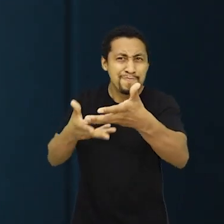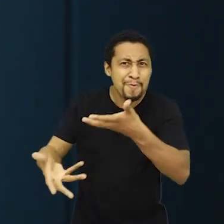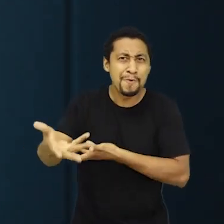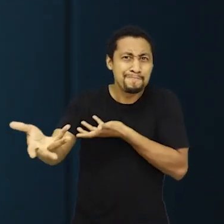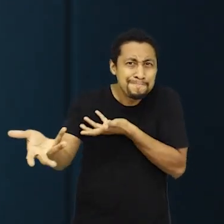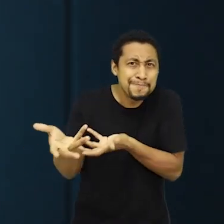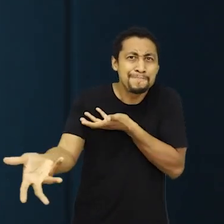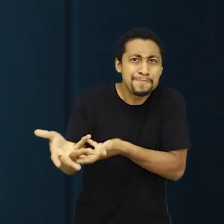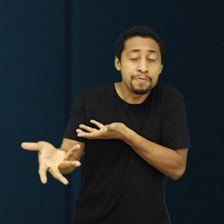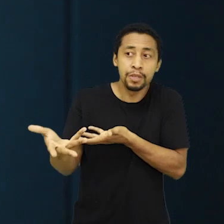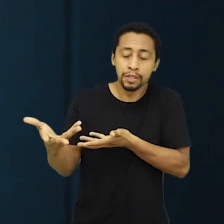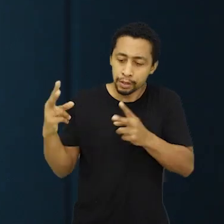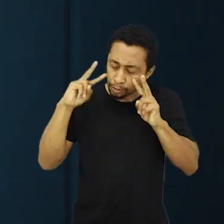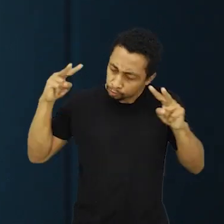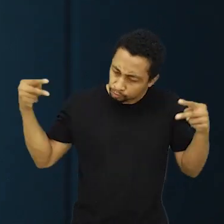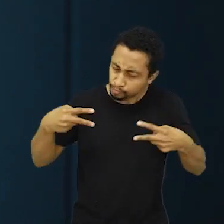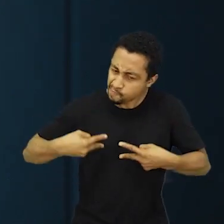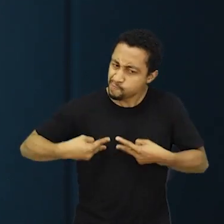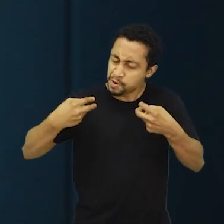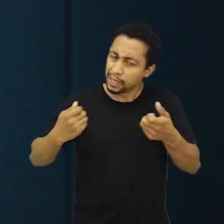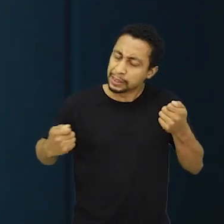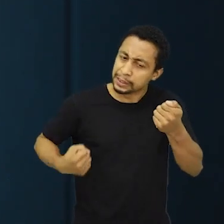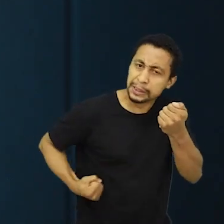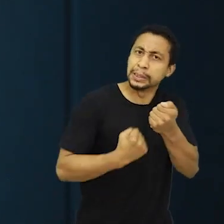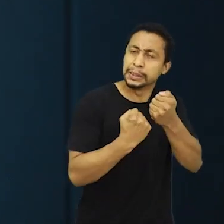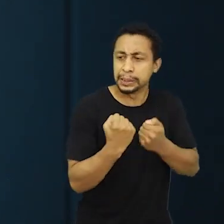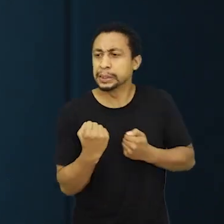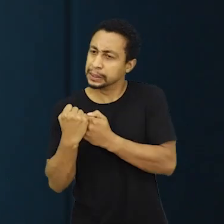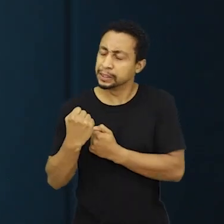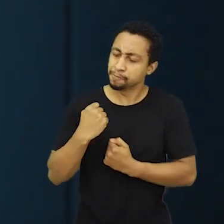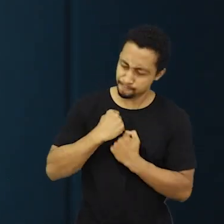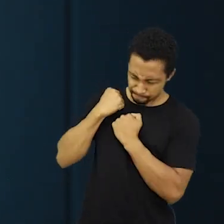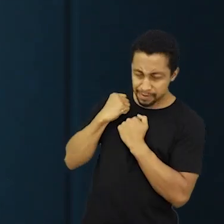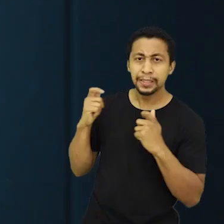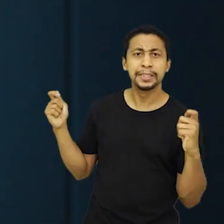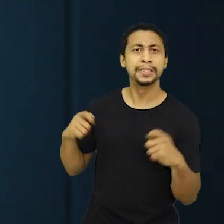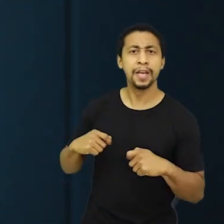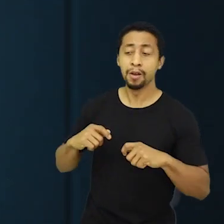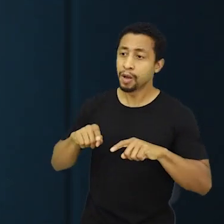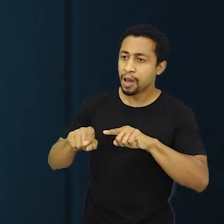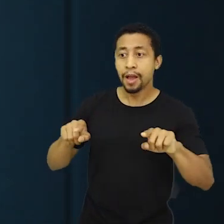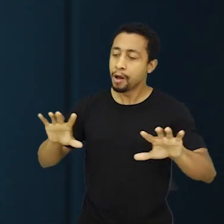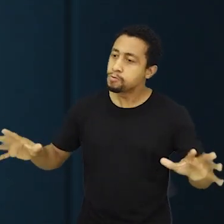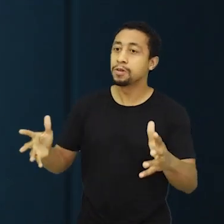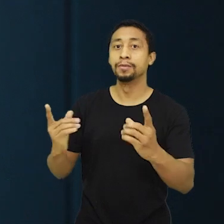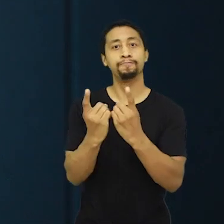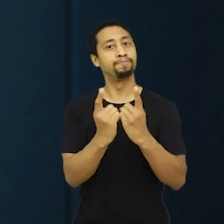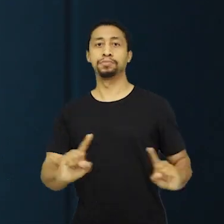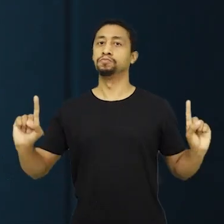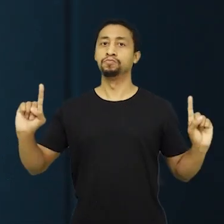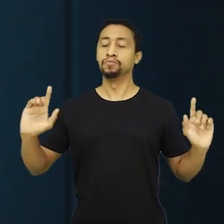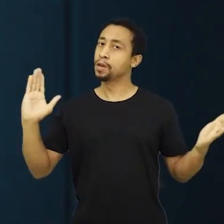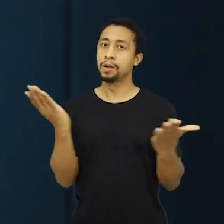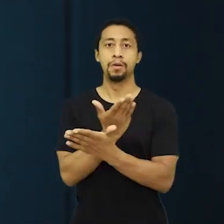coletividade, conseguiram se apoiar, inclusive apoiar umas às outras, de modo que algumas saíssem daquela situação de violência, pudessem